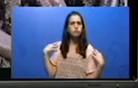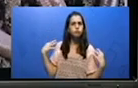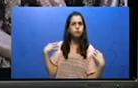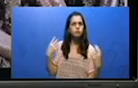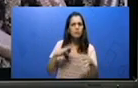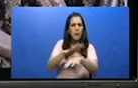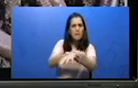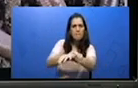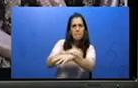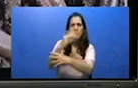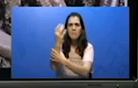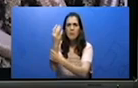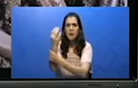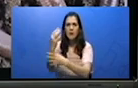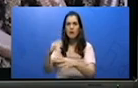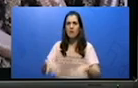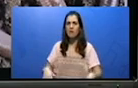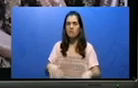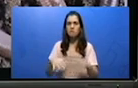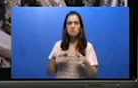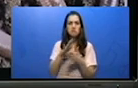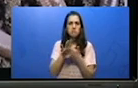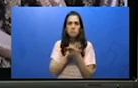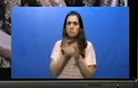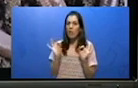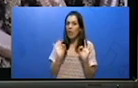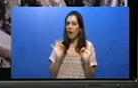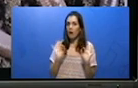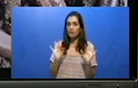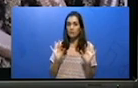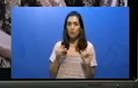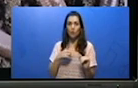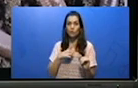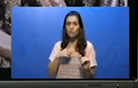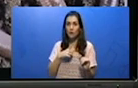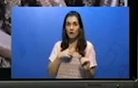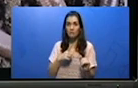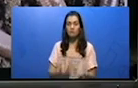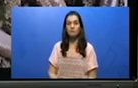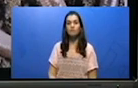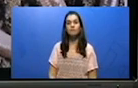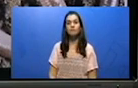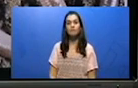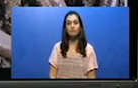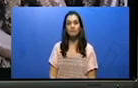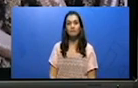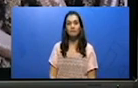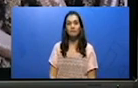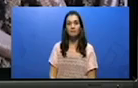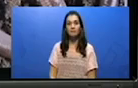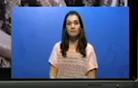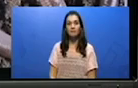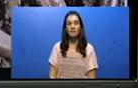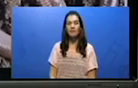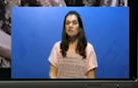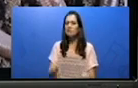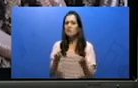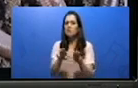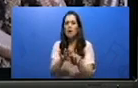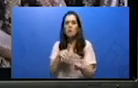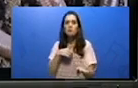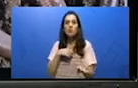com braços? Eles não possuem esse tipo de estrutura no corpo. Eles não possuem